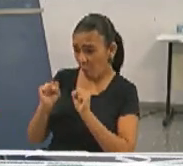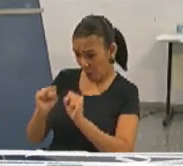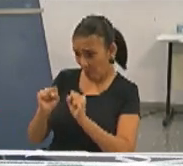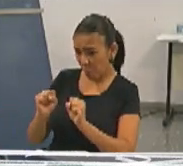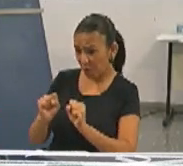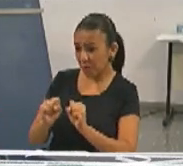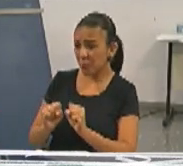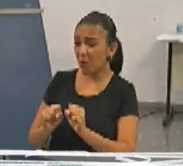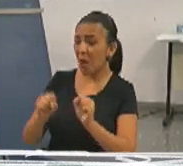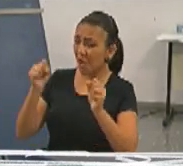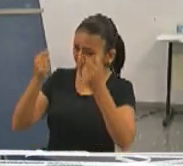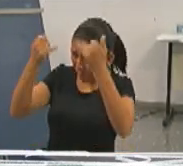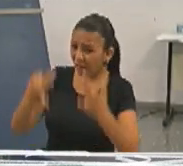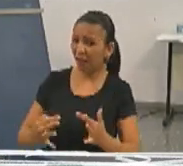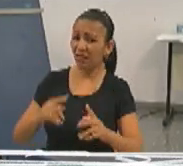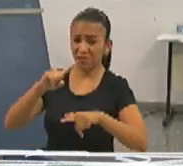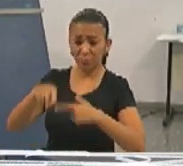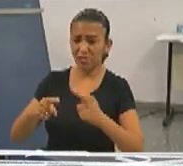mais diretamente. Mas